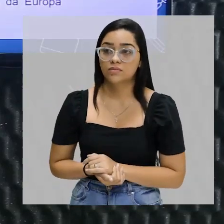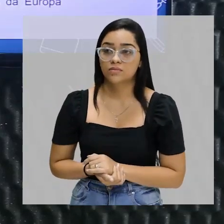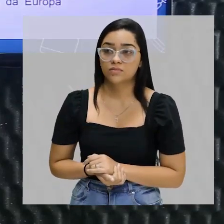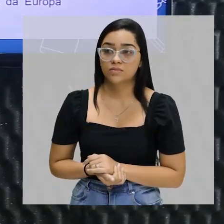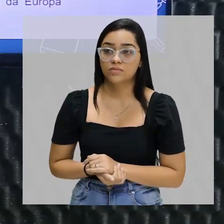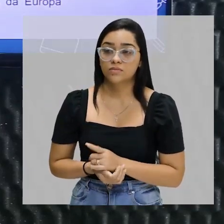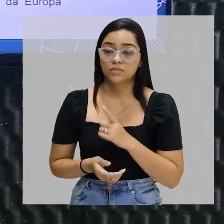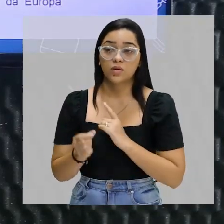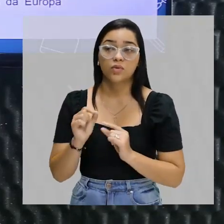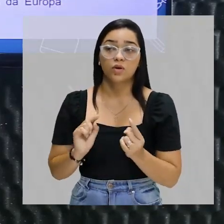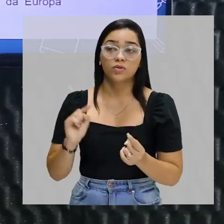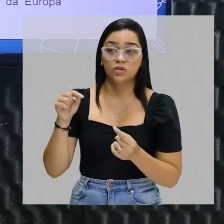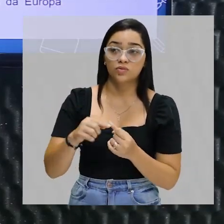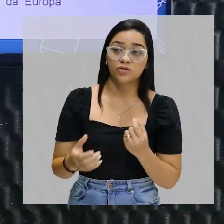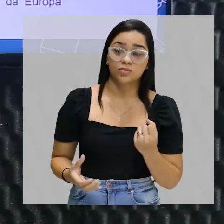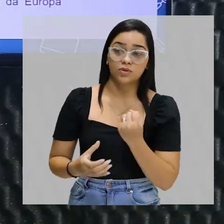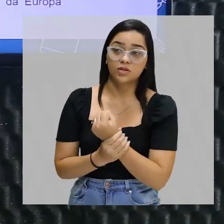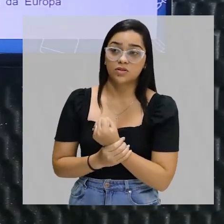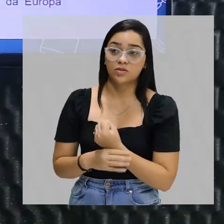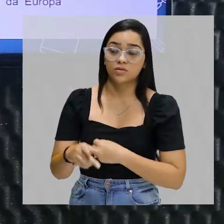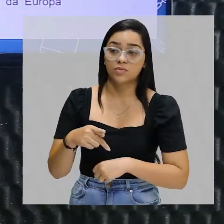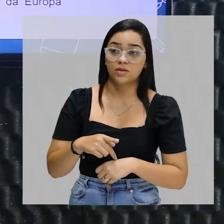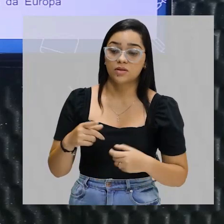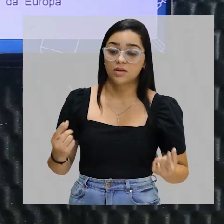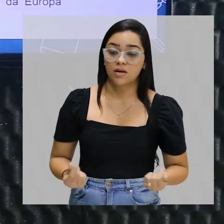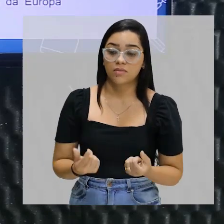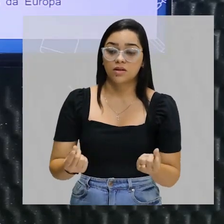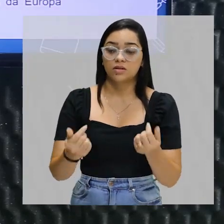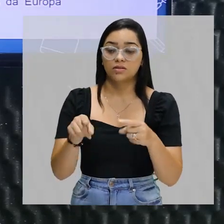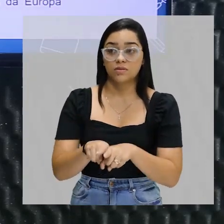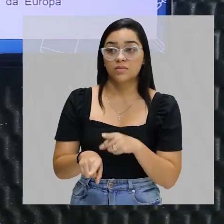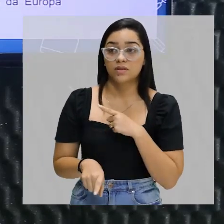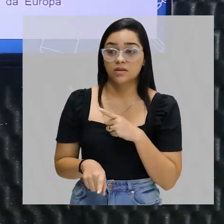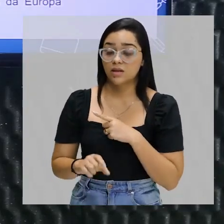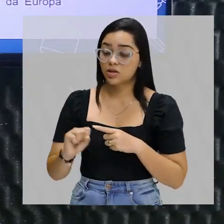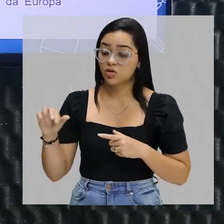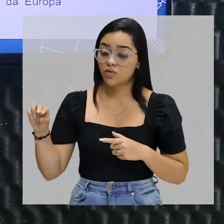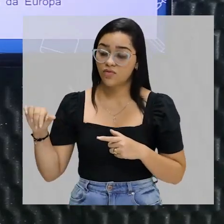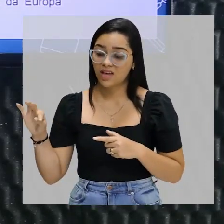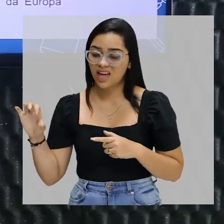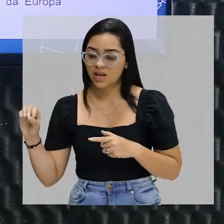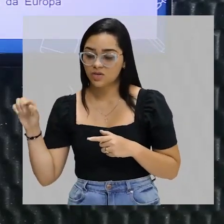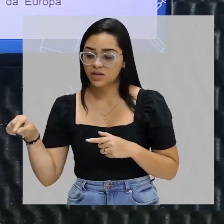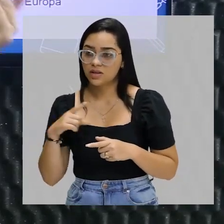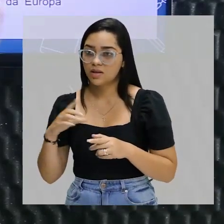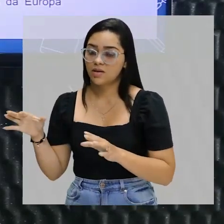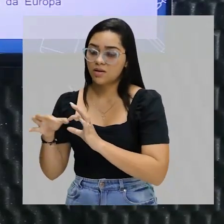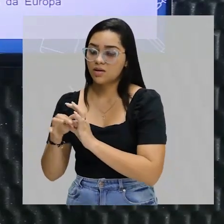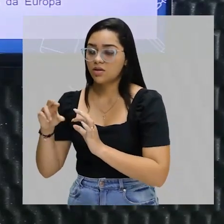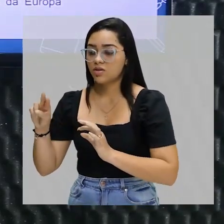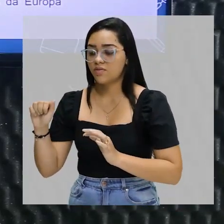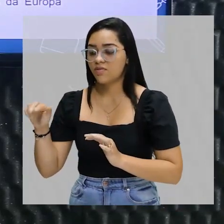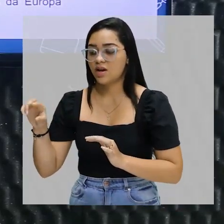Atlântico Norte que tinha um objetivo por exemplo de proteger os pais capitalistas do lado soviético nós tínhamos por exemplo o Pacto de